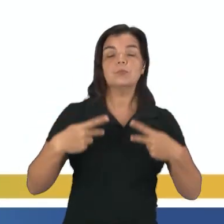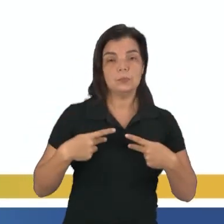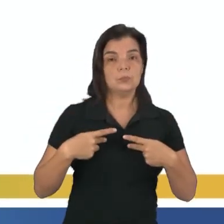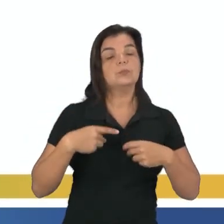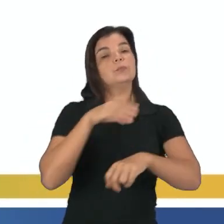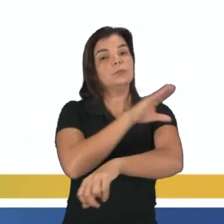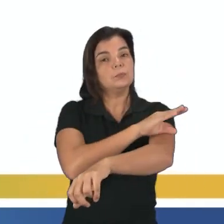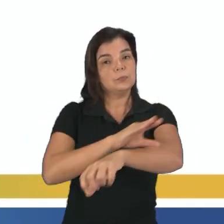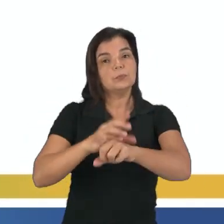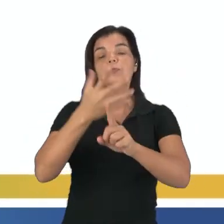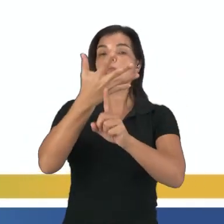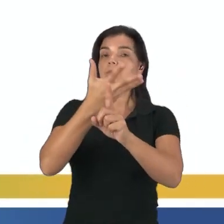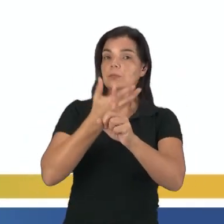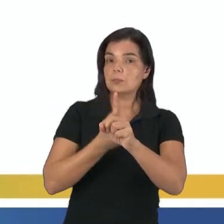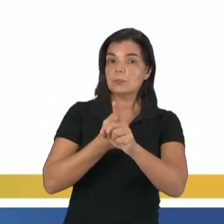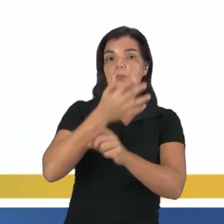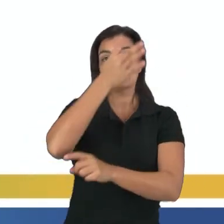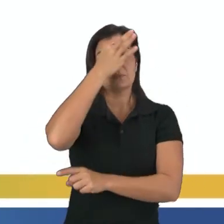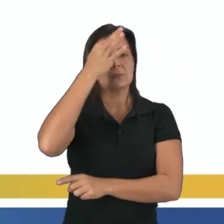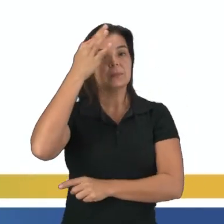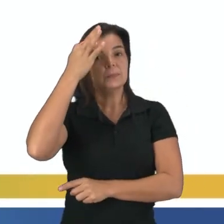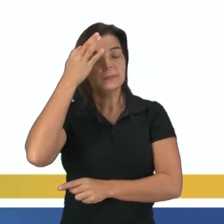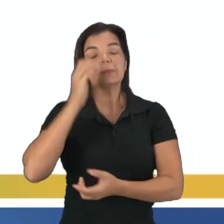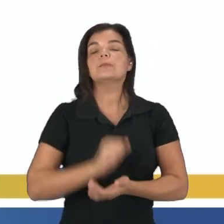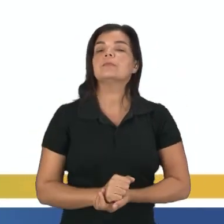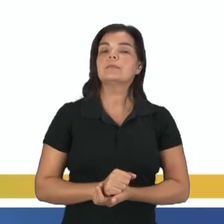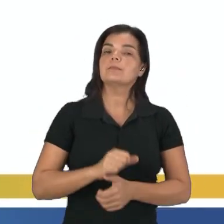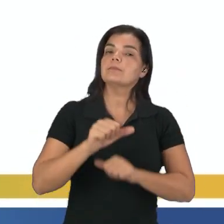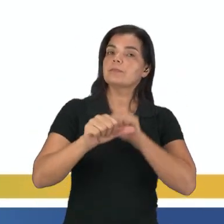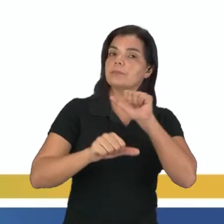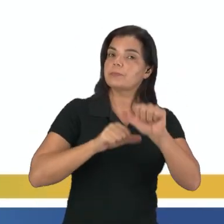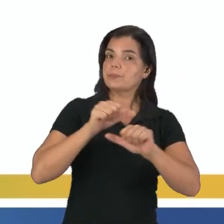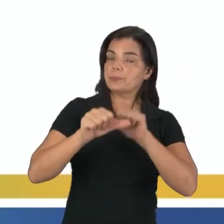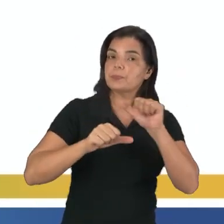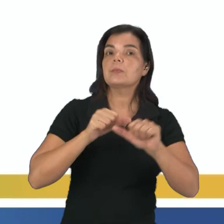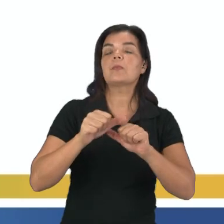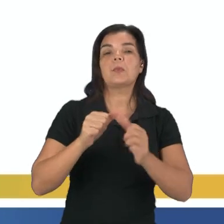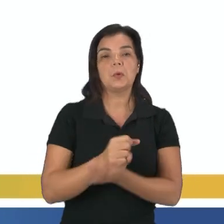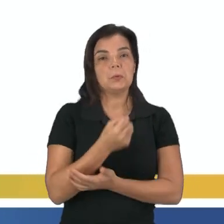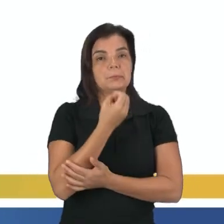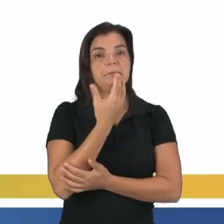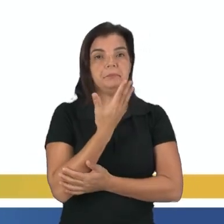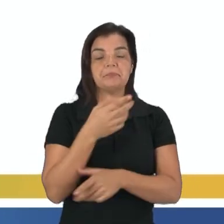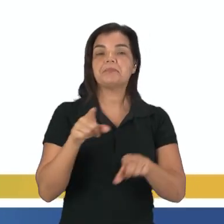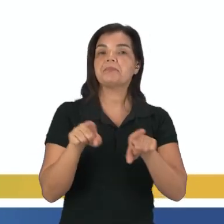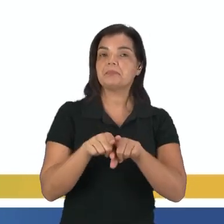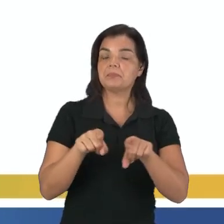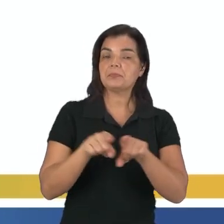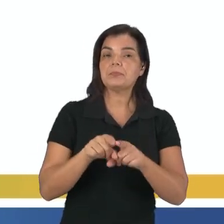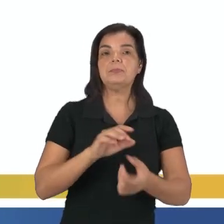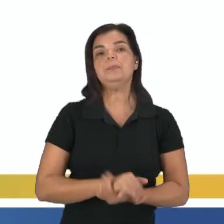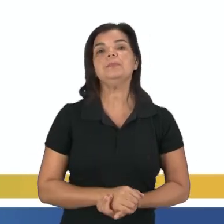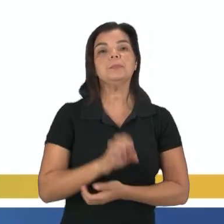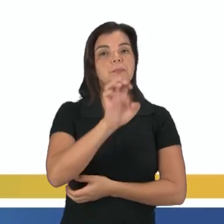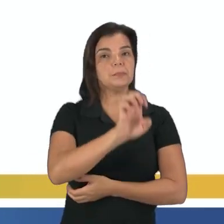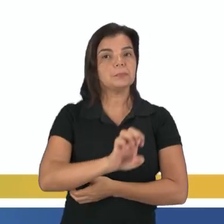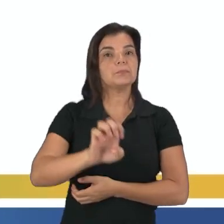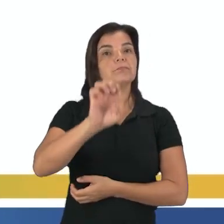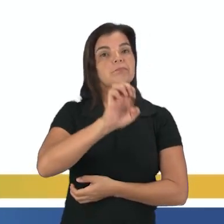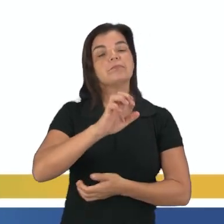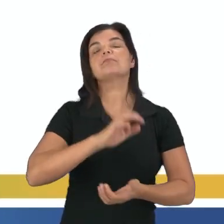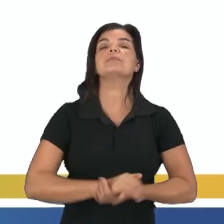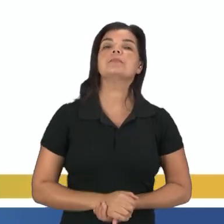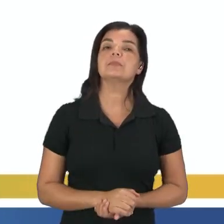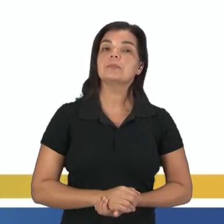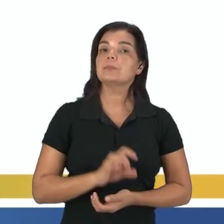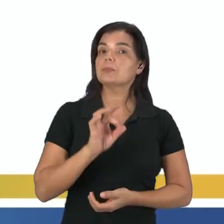artísticos, filosóficos. Enfim, foi uma série de transformações muito bacanas, inclusive, que aconteceram na Europa. E aí, para a